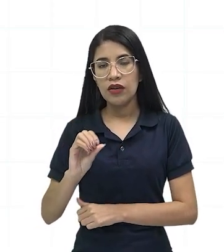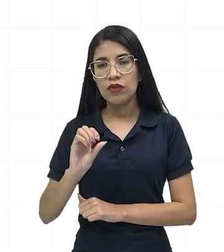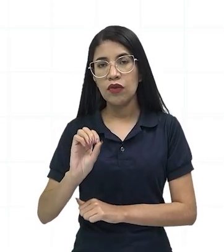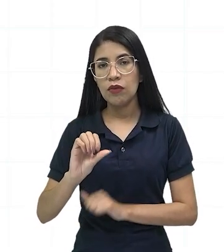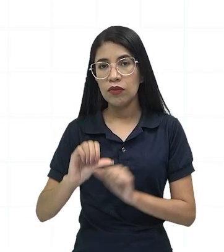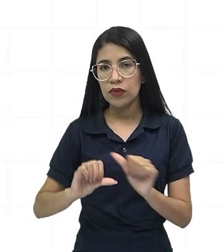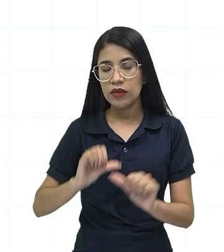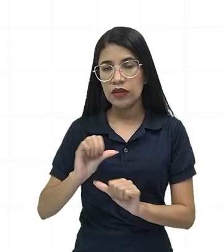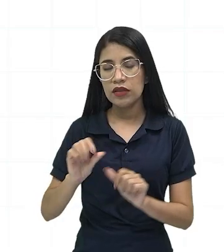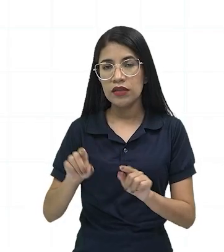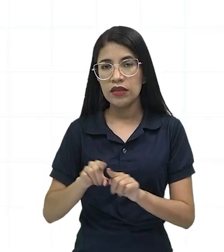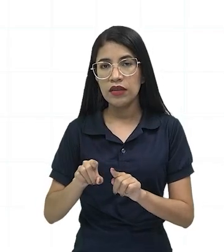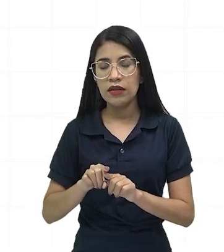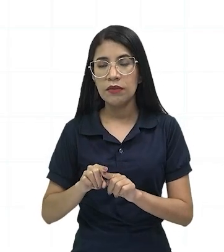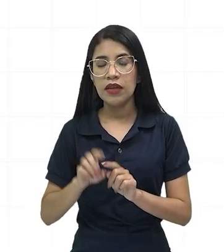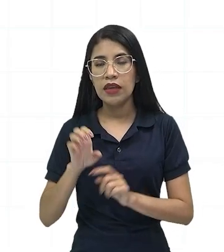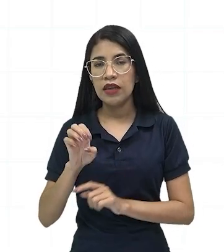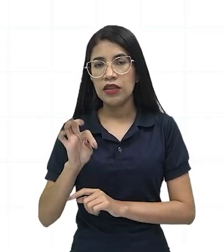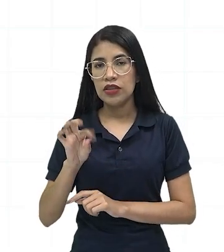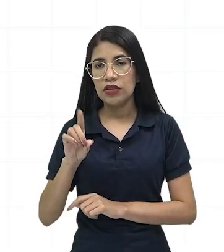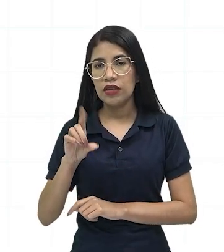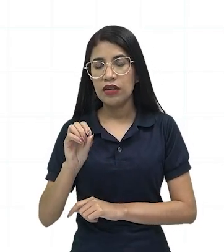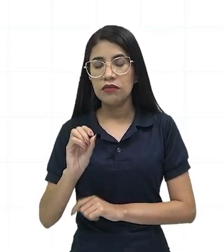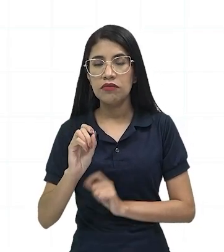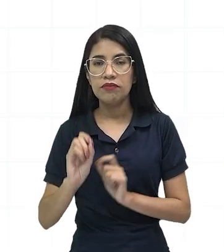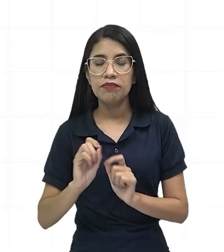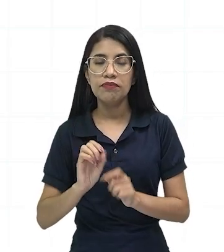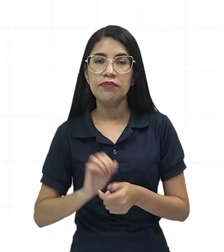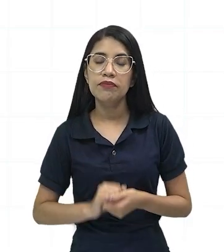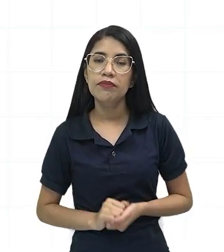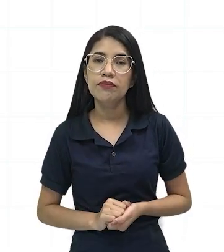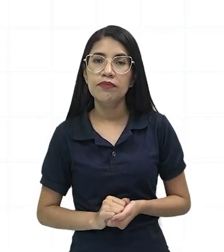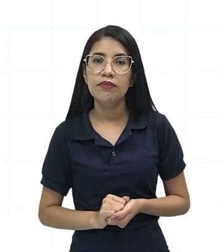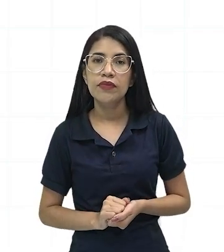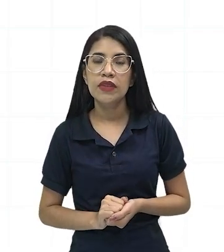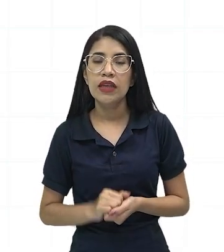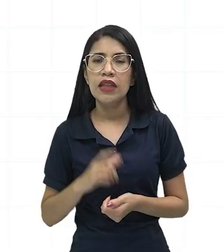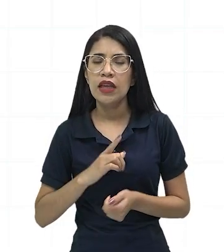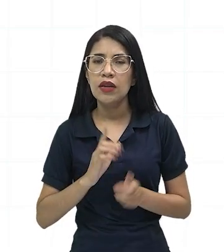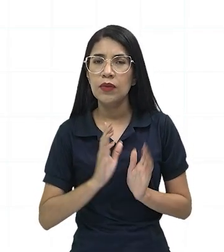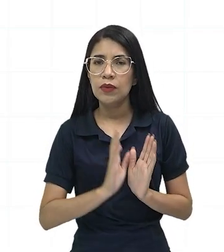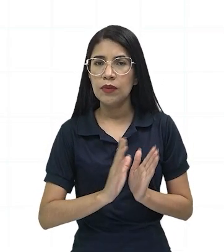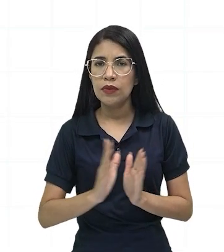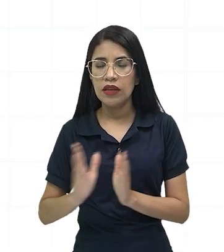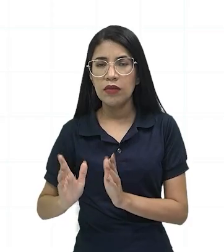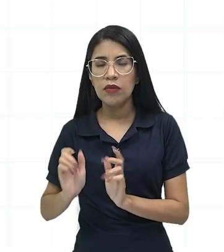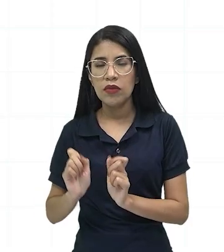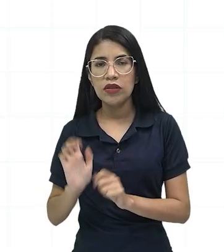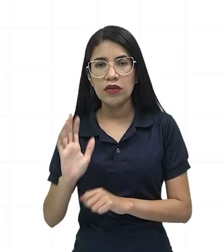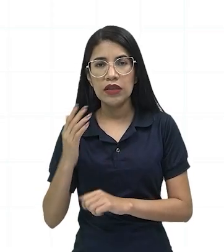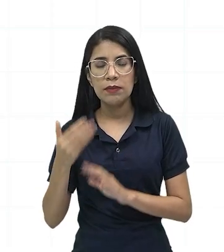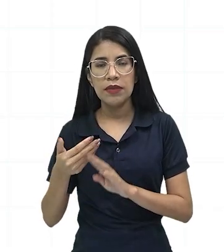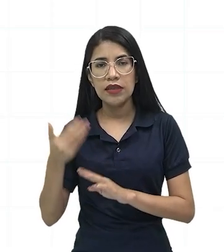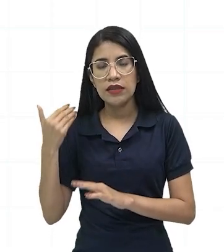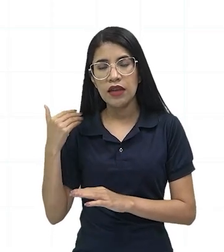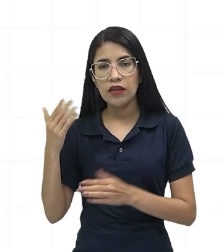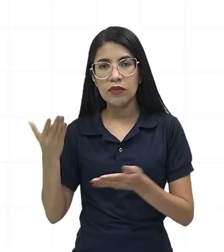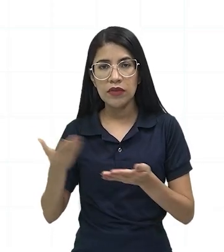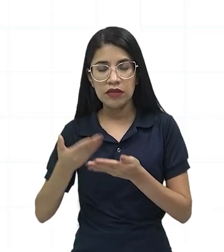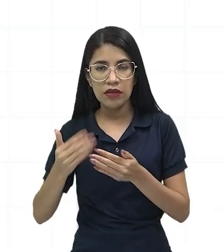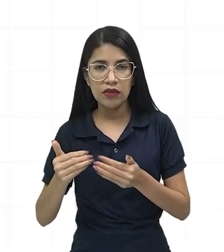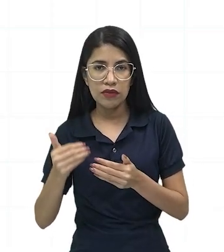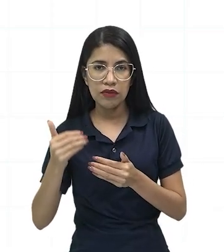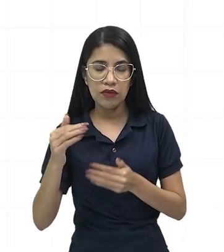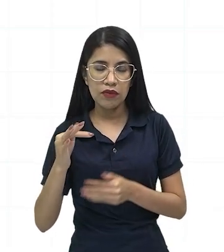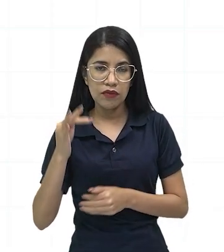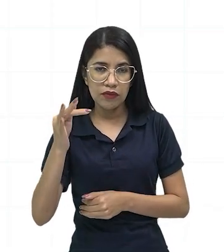importante a gente pensar nessa ideia de mudança de estado, enquanto uma cronologia que pode estabelecer-se a partir do passado, presente ou